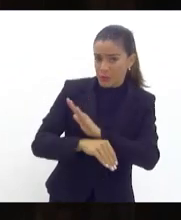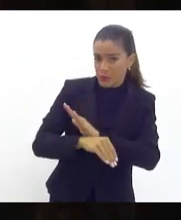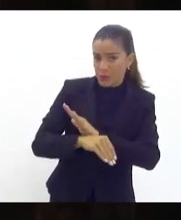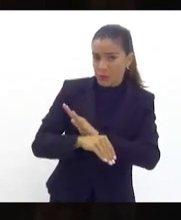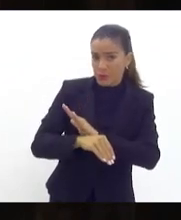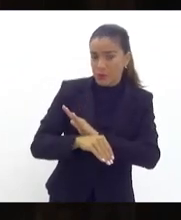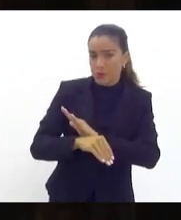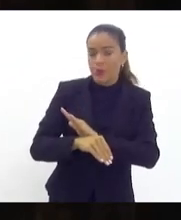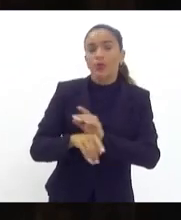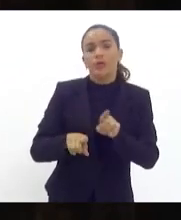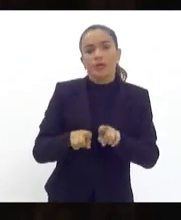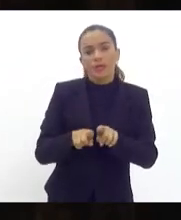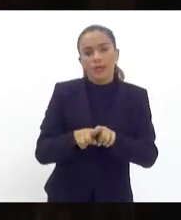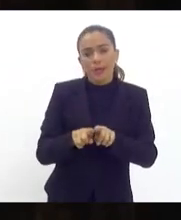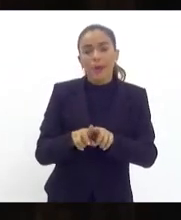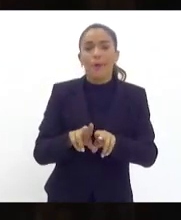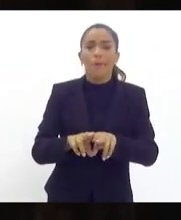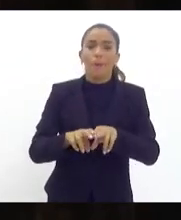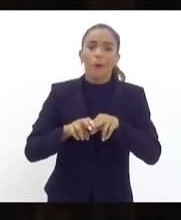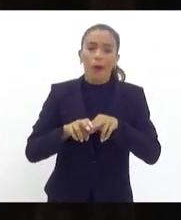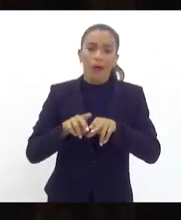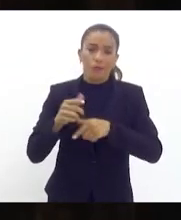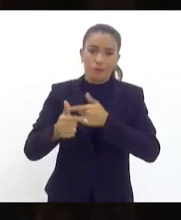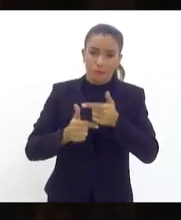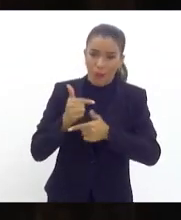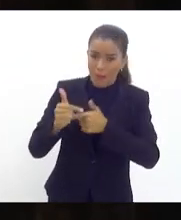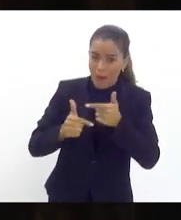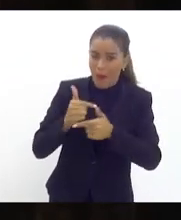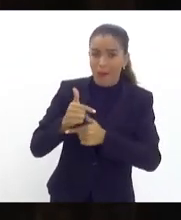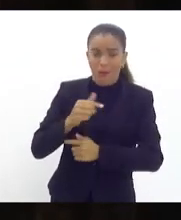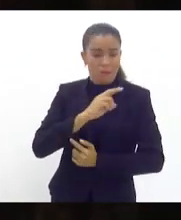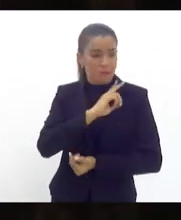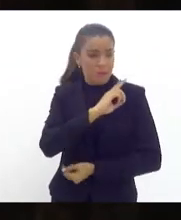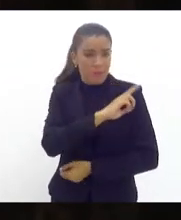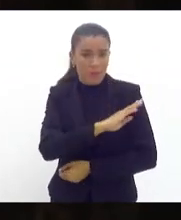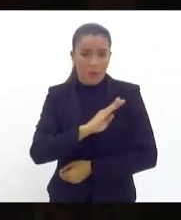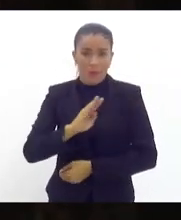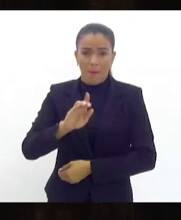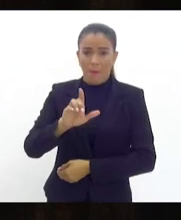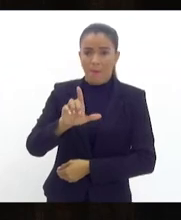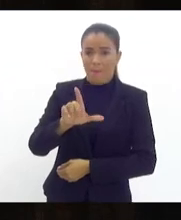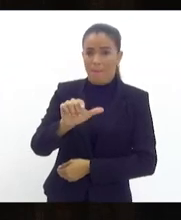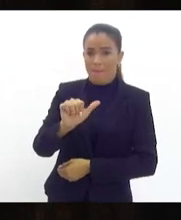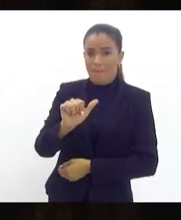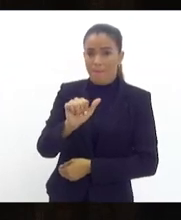muito por causa do trabalho que vem sendo desempenhado pelo Coronel blas